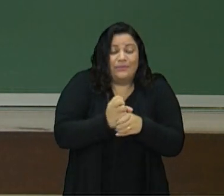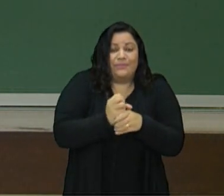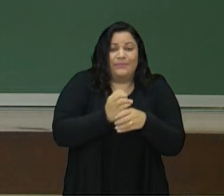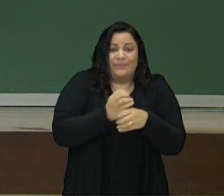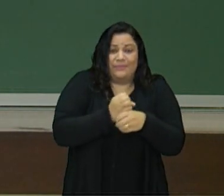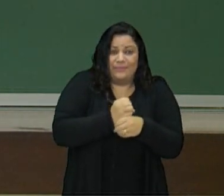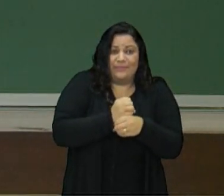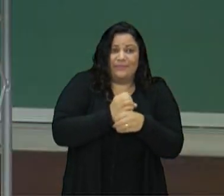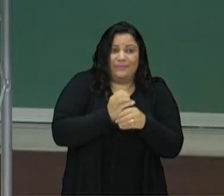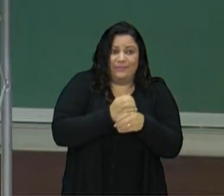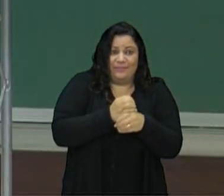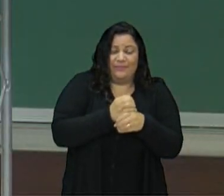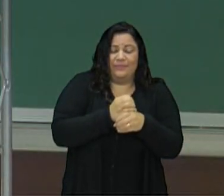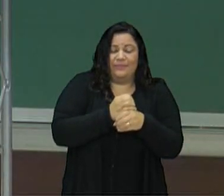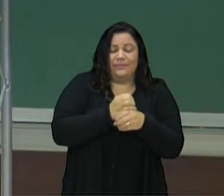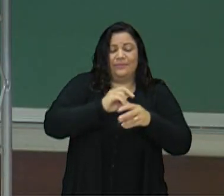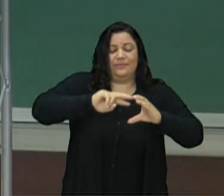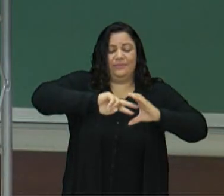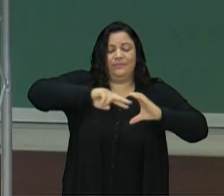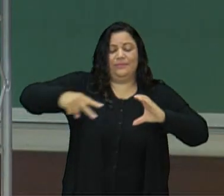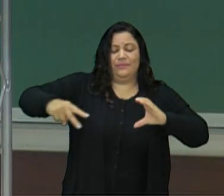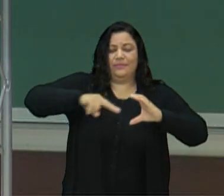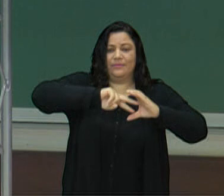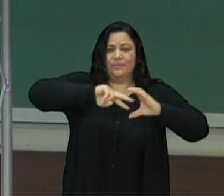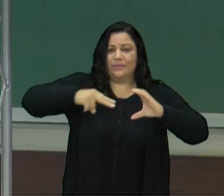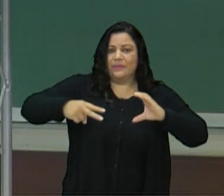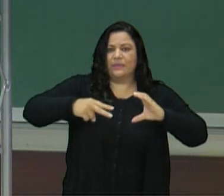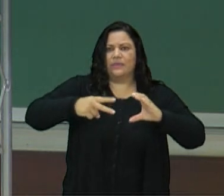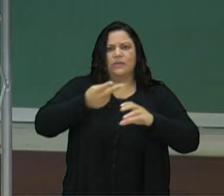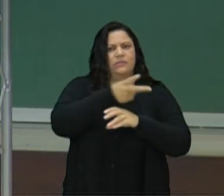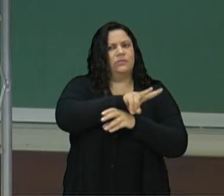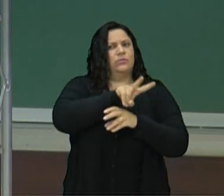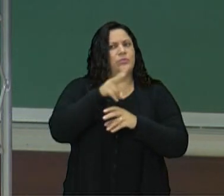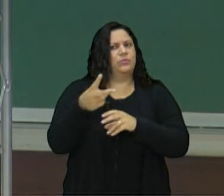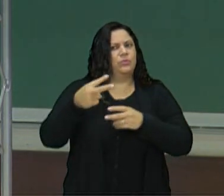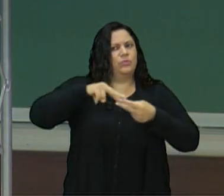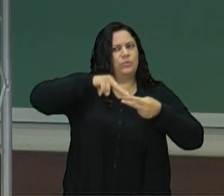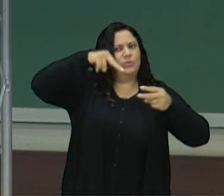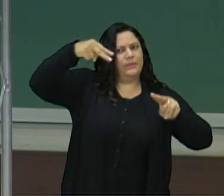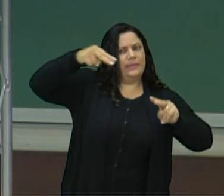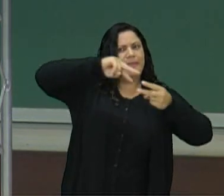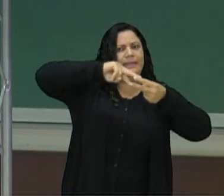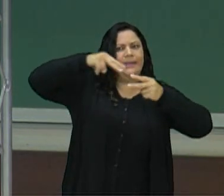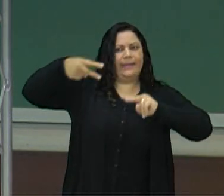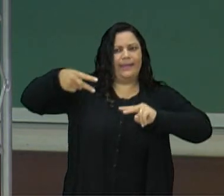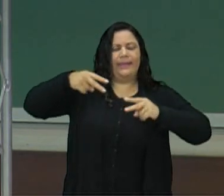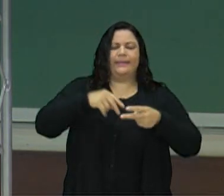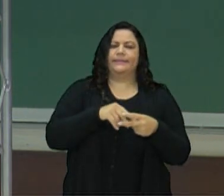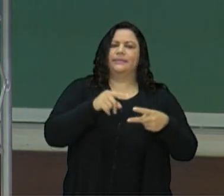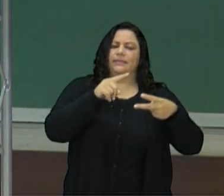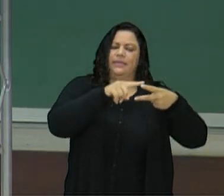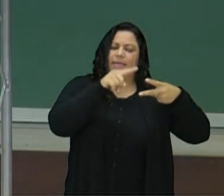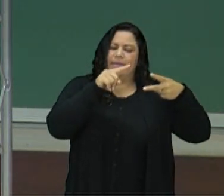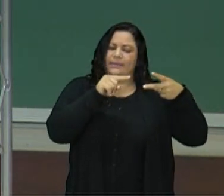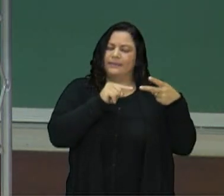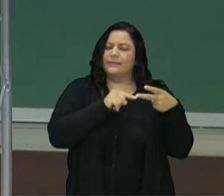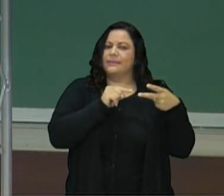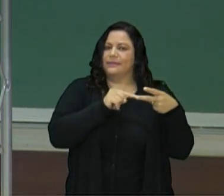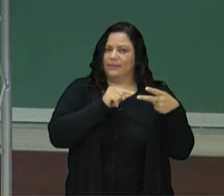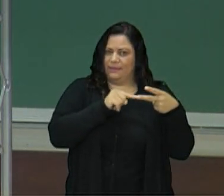de cromossomos. São 2 estados do DNA. Ele pode estar no estado cromatina ou no